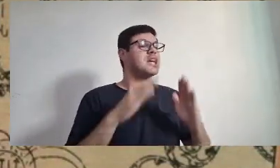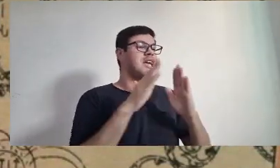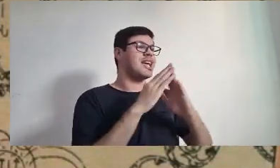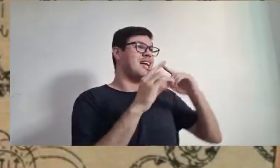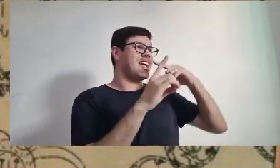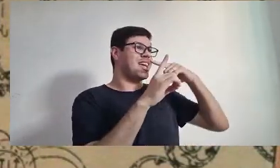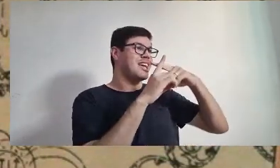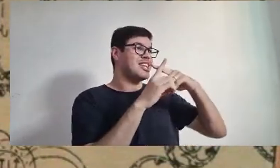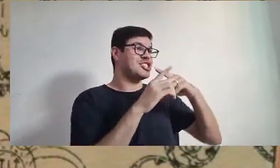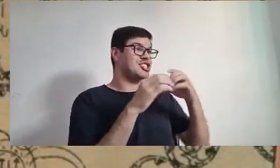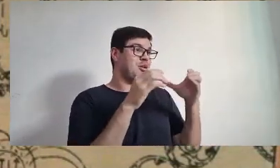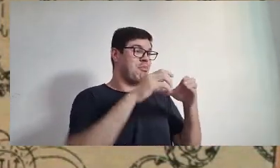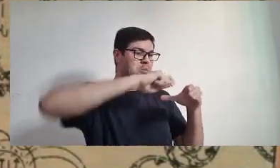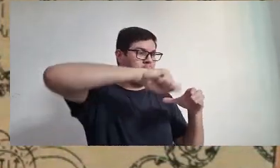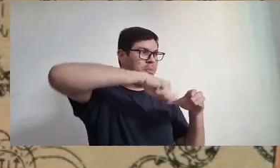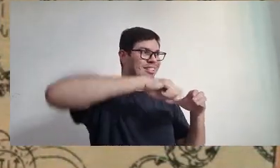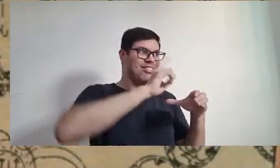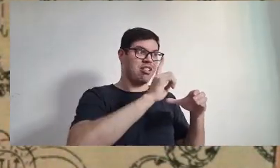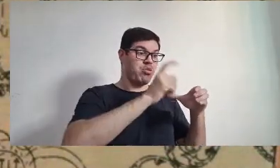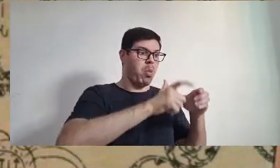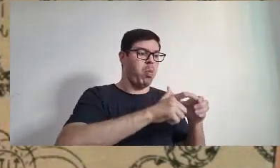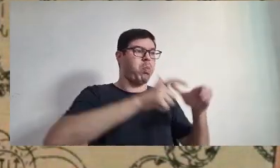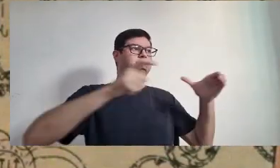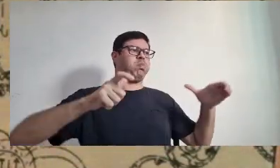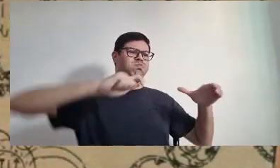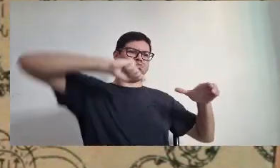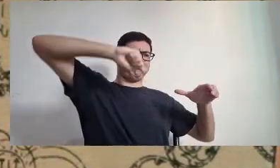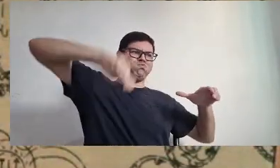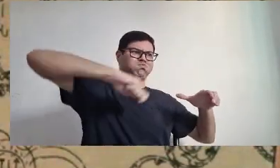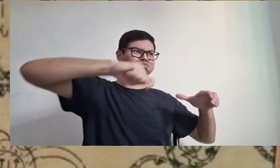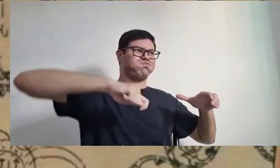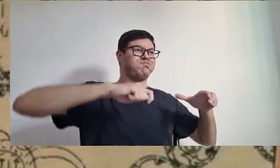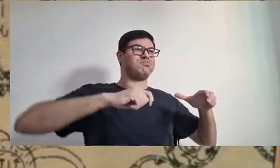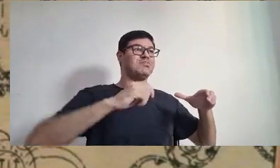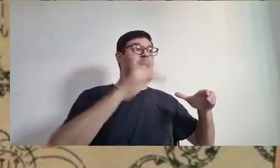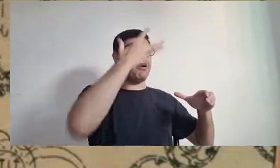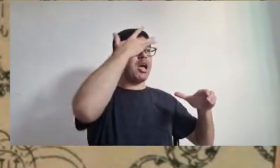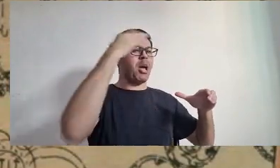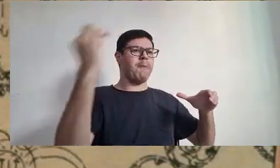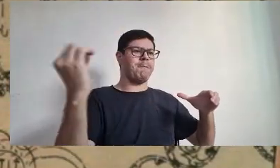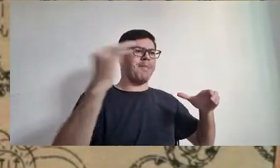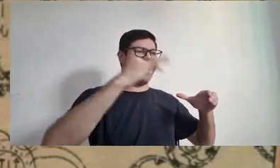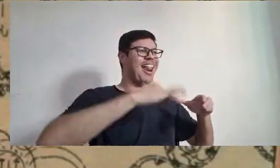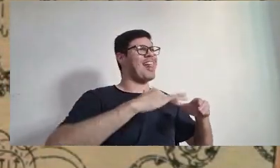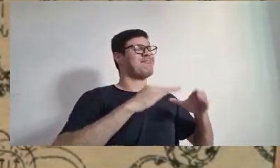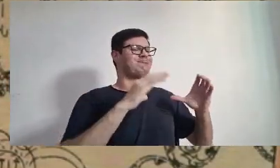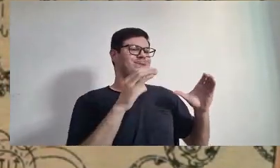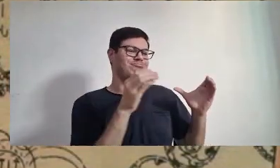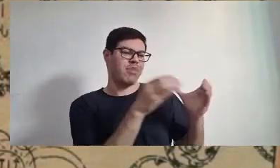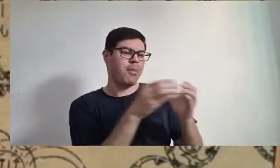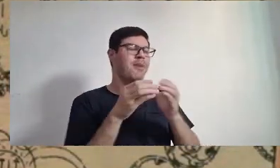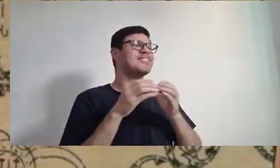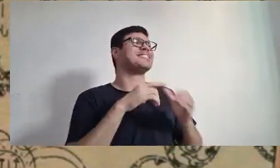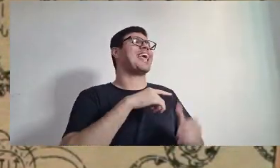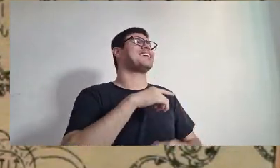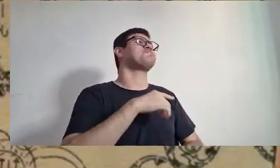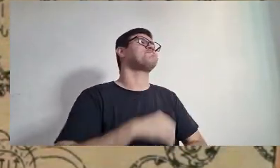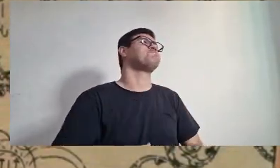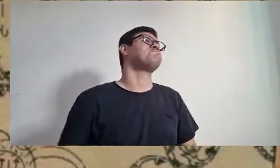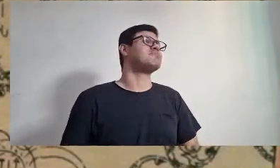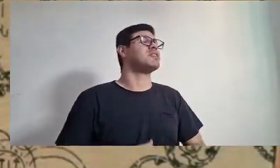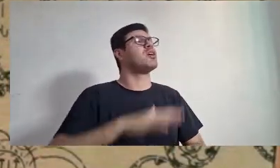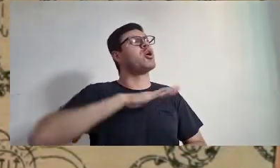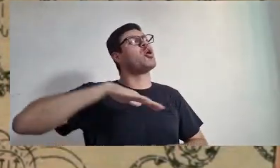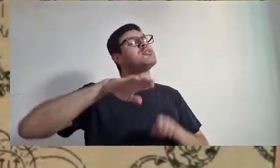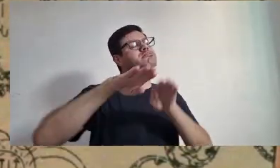tem panelinha, a igreja é um panelão só. Gigante. Não pode fazer acepção de pessoas. Todos